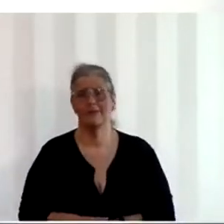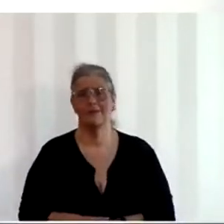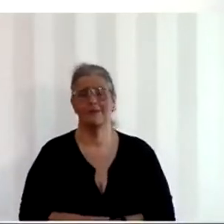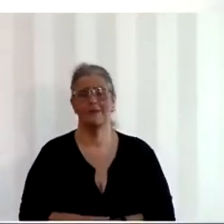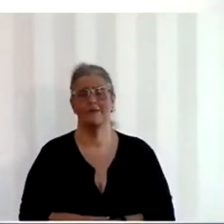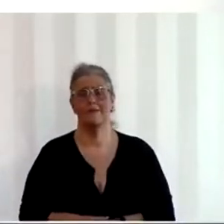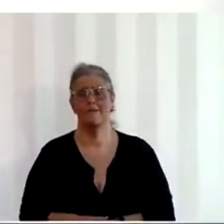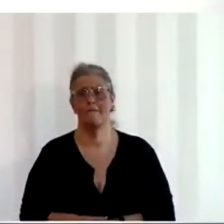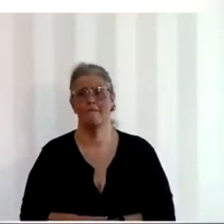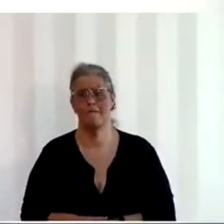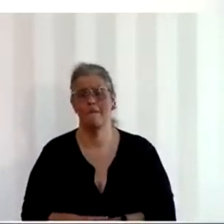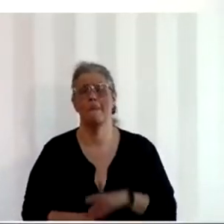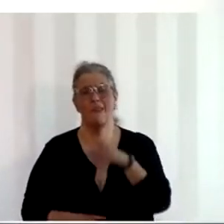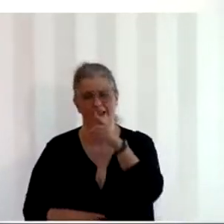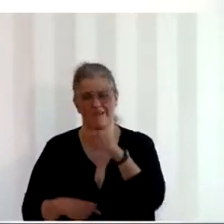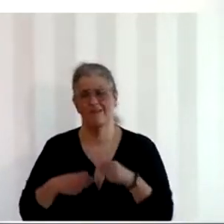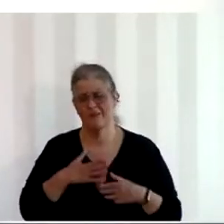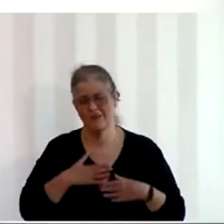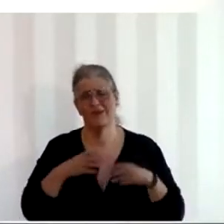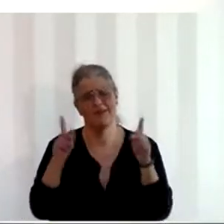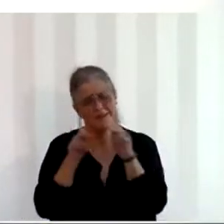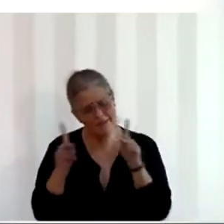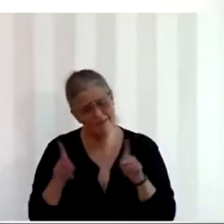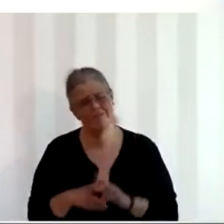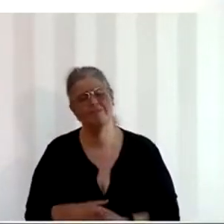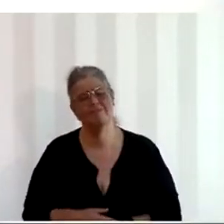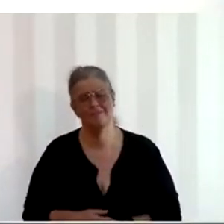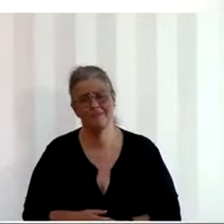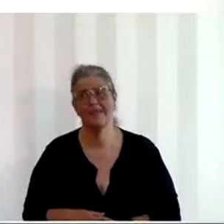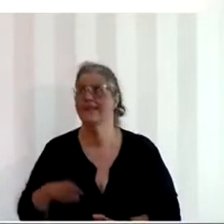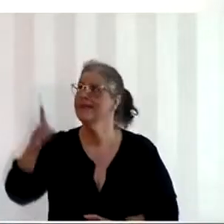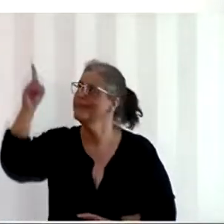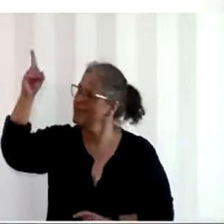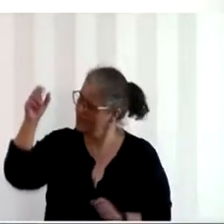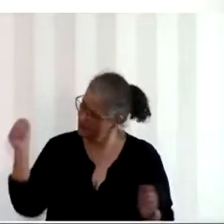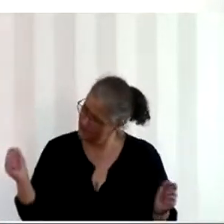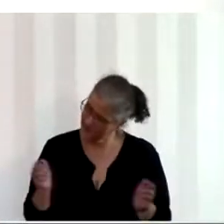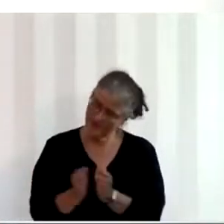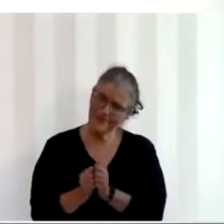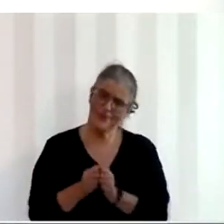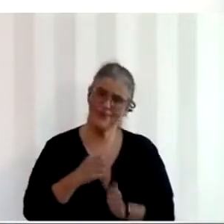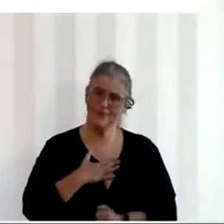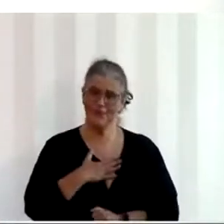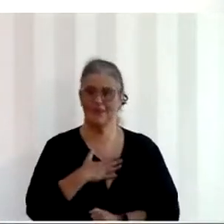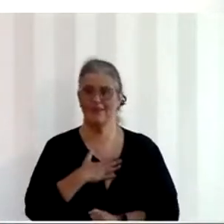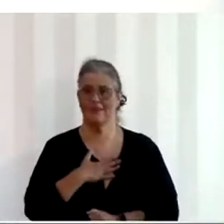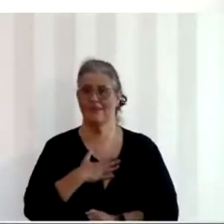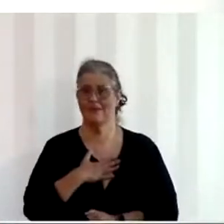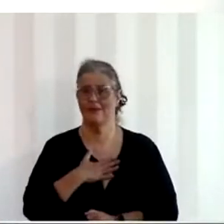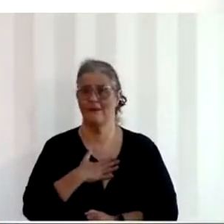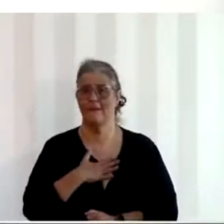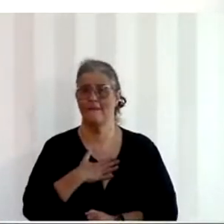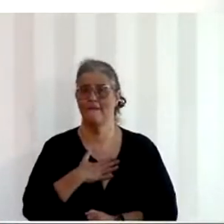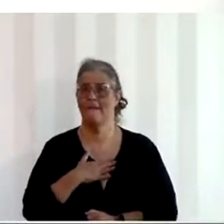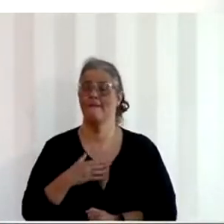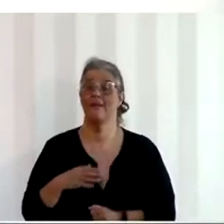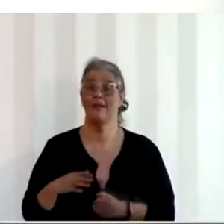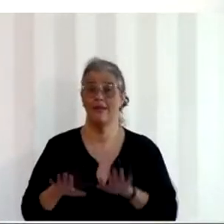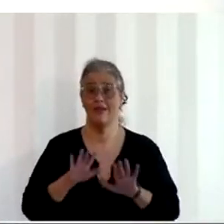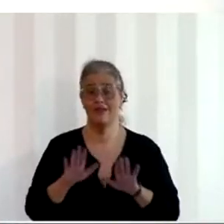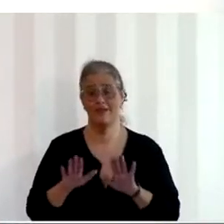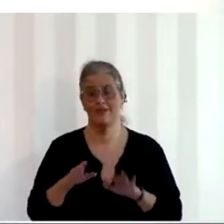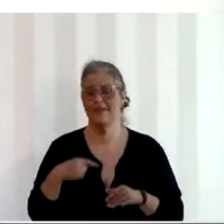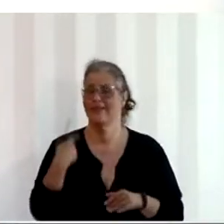paz, dizendo assim: realmente, pastor, Deus está presente. Como nós cantamos às vezes o cântico: Deus está aqui,